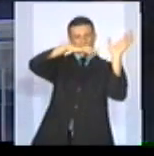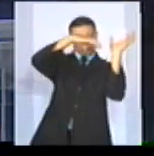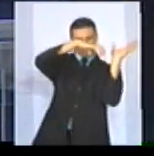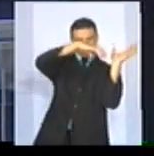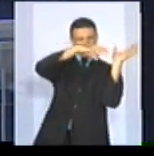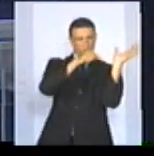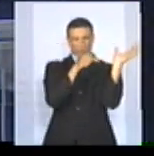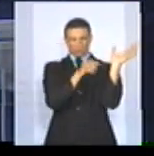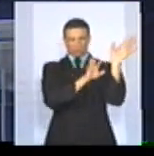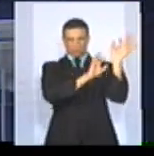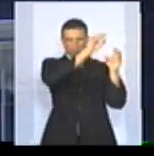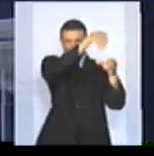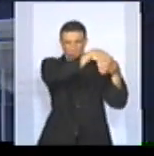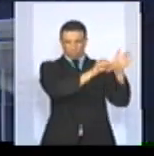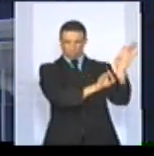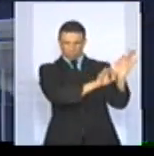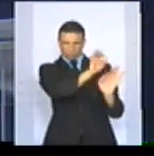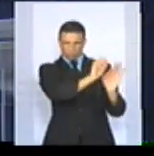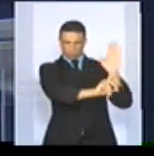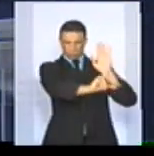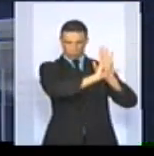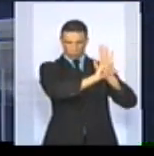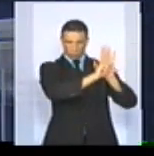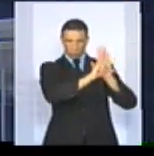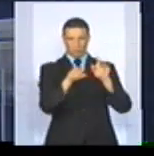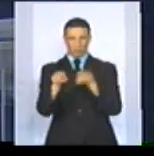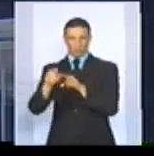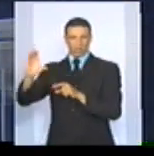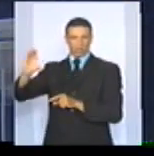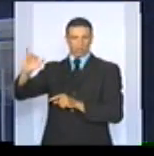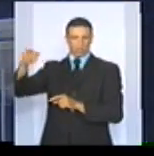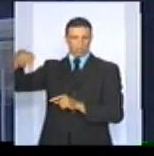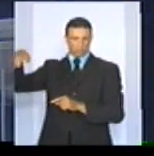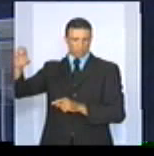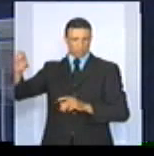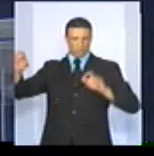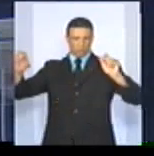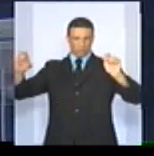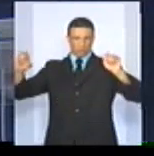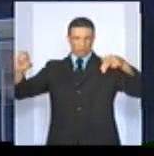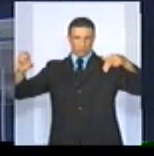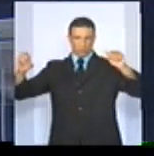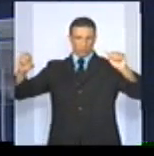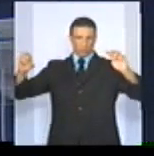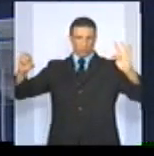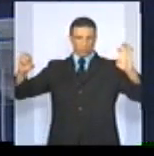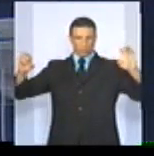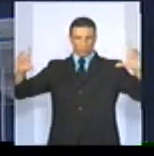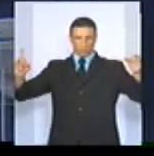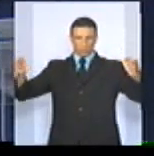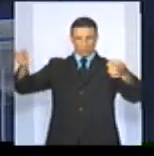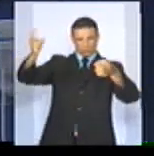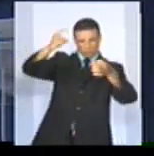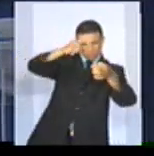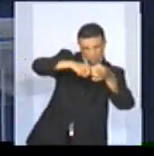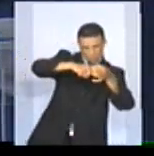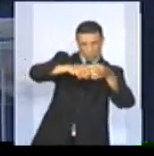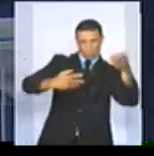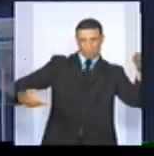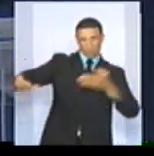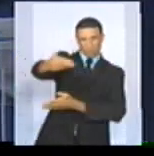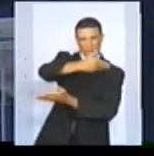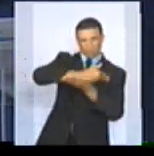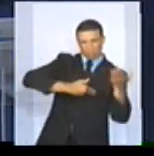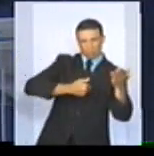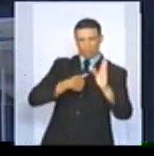Nacional atribuiu às agências reguladoras ANCIME e Anatel para tratar da regulação do mercado nos seus distintos segmentos e atribuições